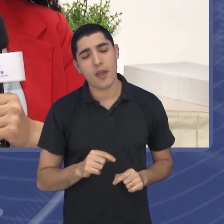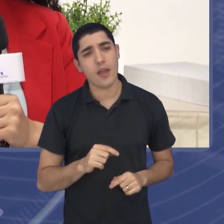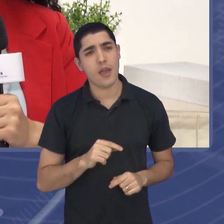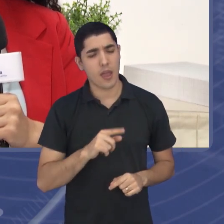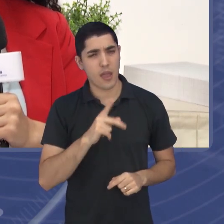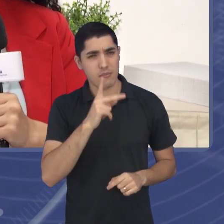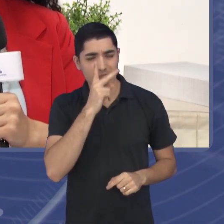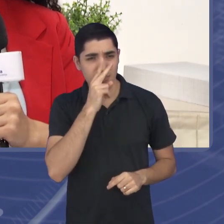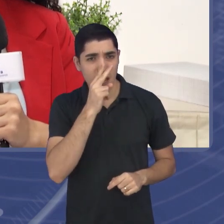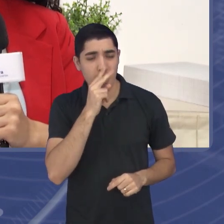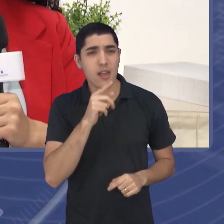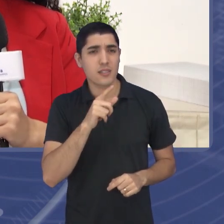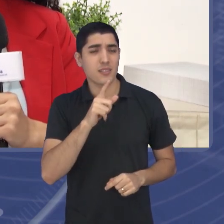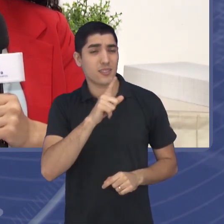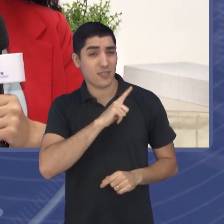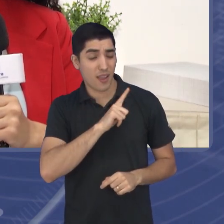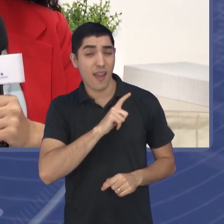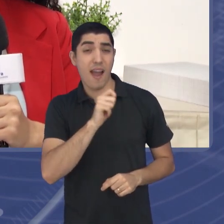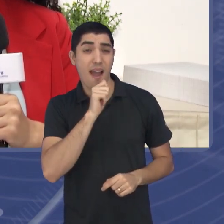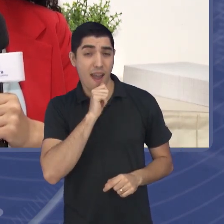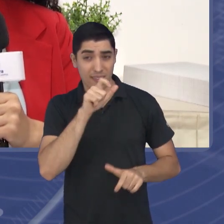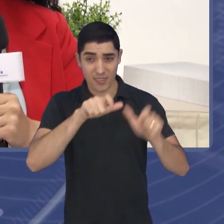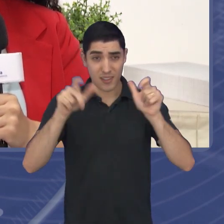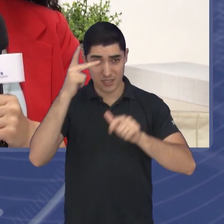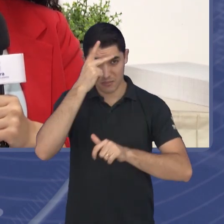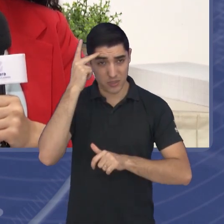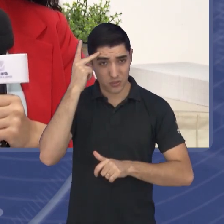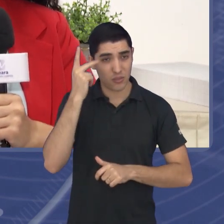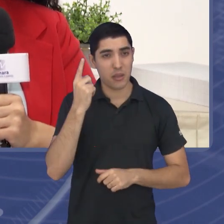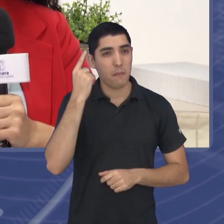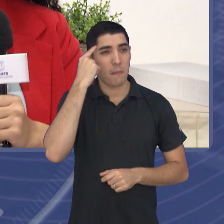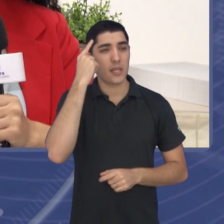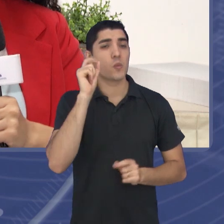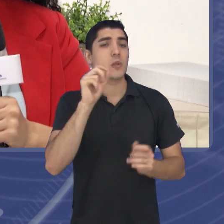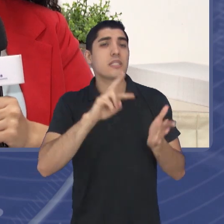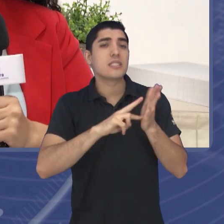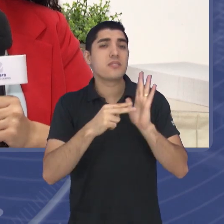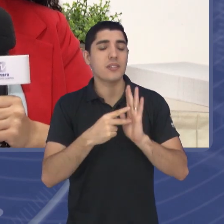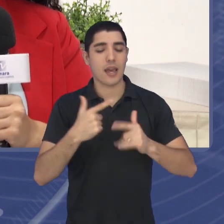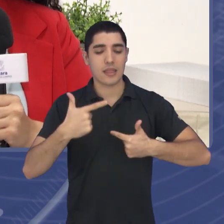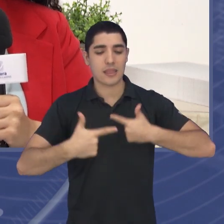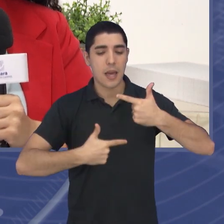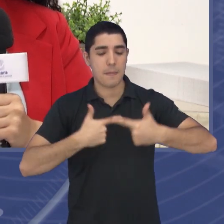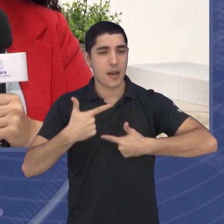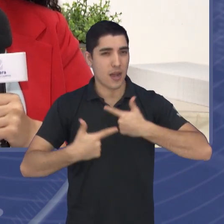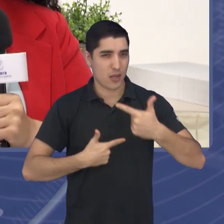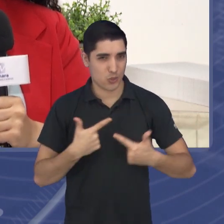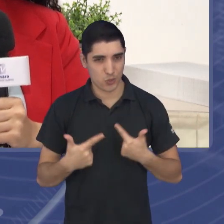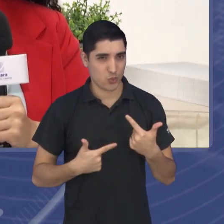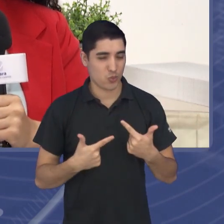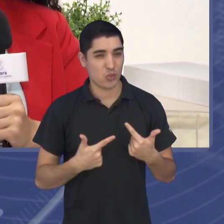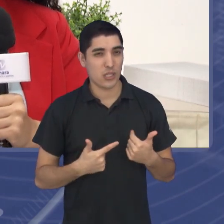conceito bastante deturpado, né, do que é o trabalho, e a gente percebe que há atribuições bem específicas